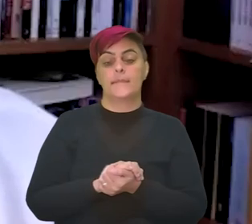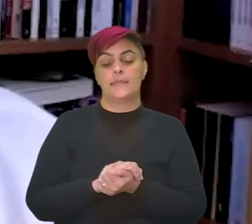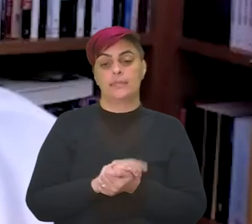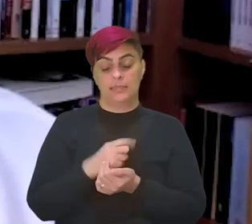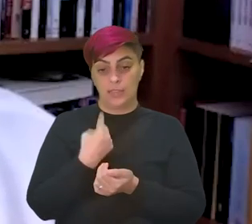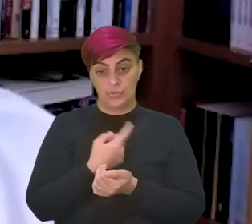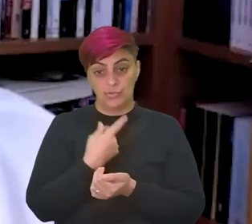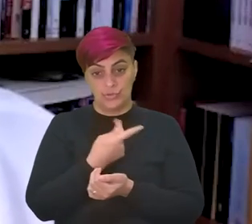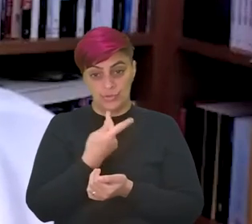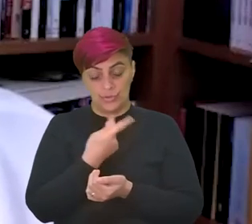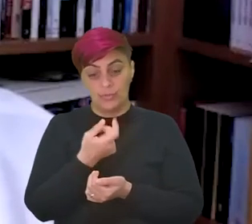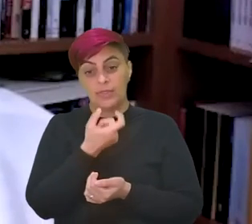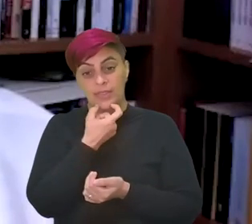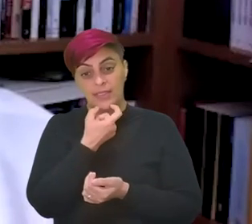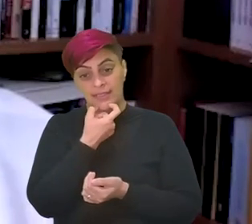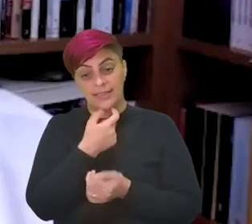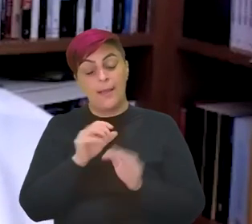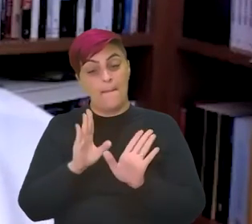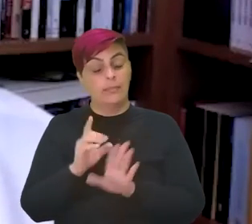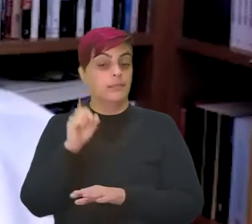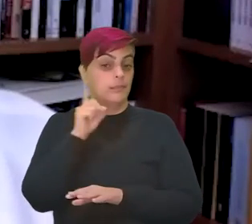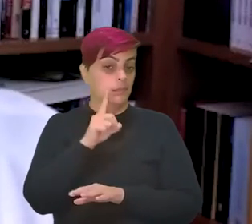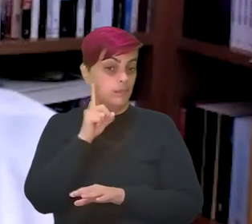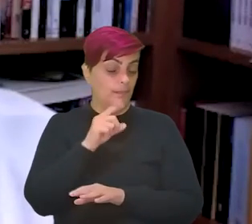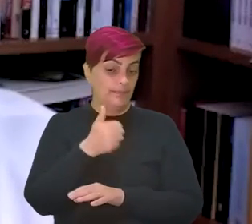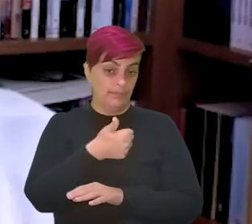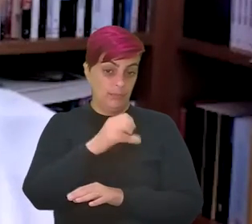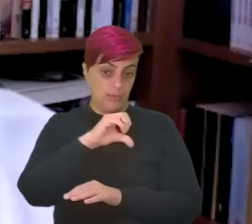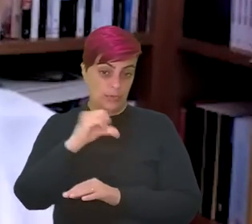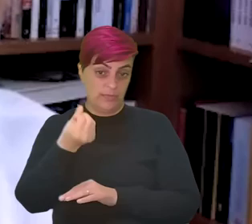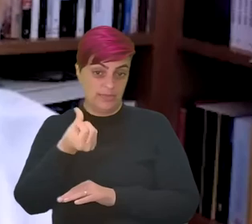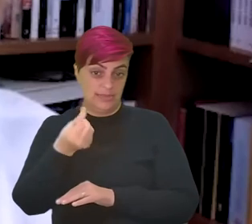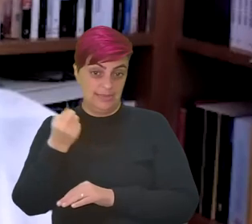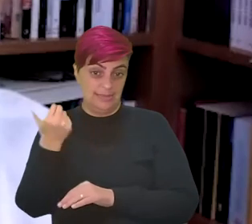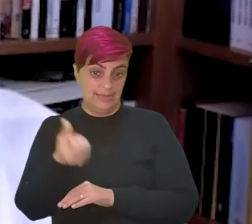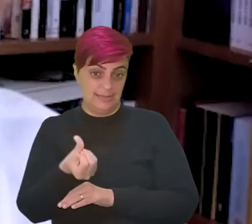isso, a gente está falando muito da Inglaterra, mas nos Estados Unidos, em